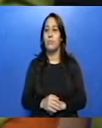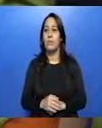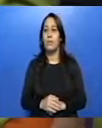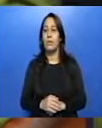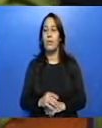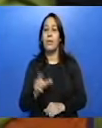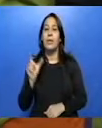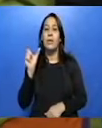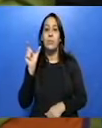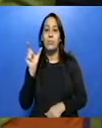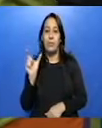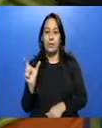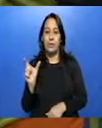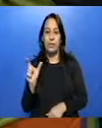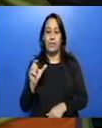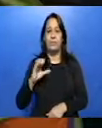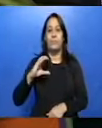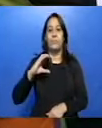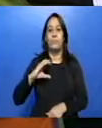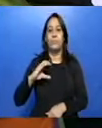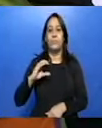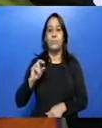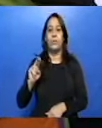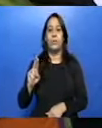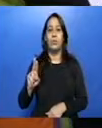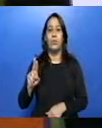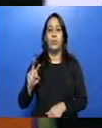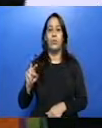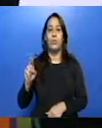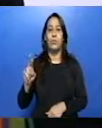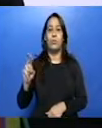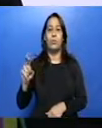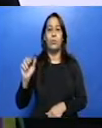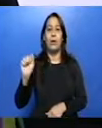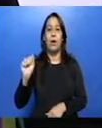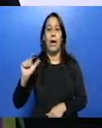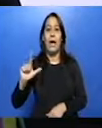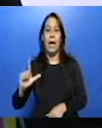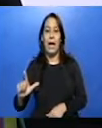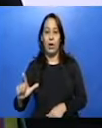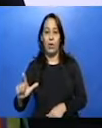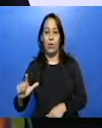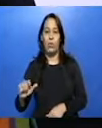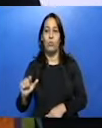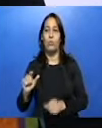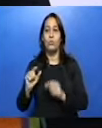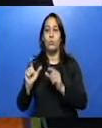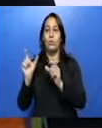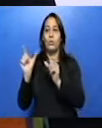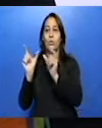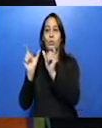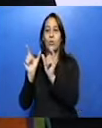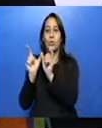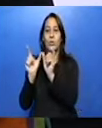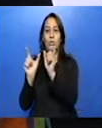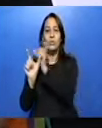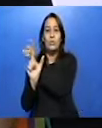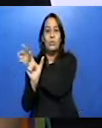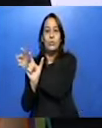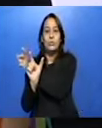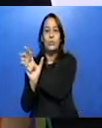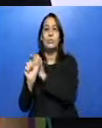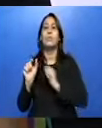Curral. Aqui, ó, curral. Quem são os vizinhos? Ó, principalmente o que vem